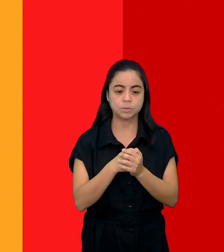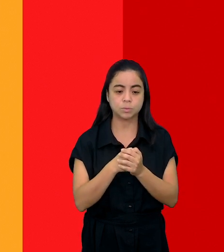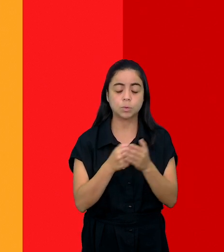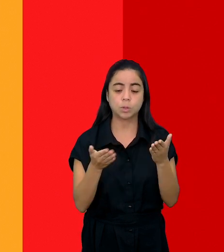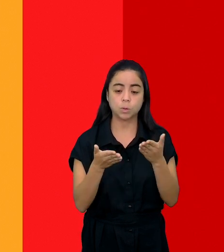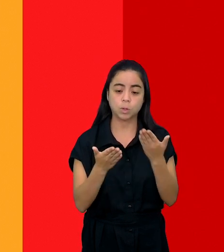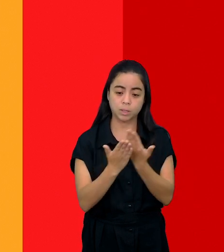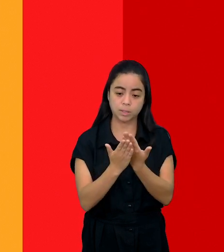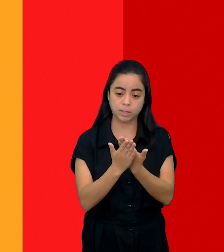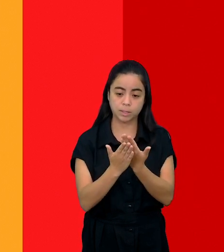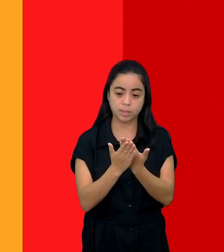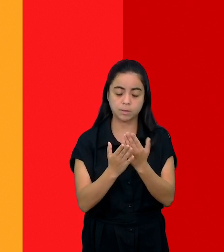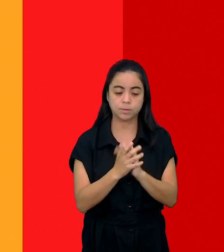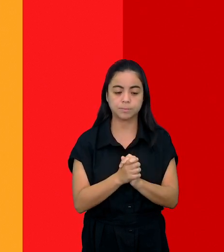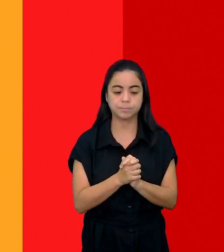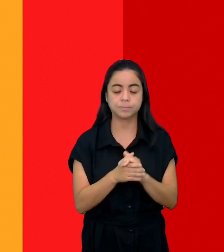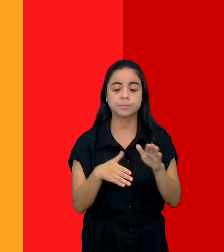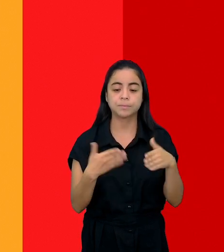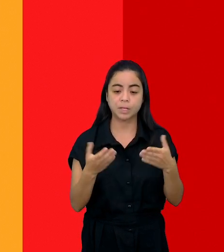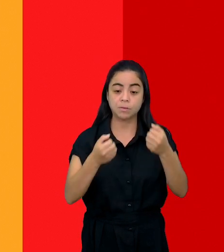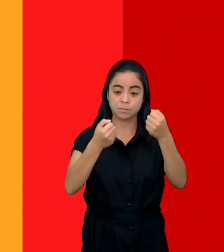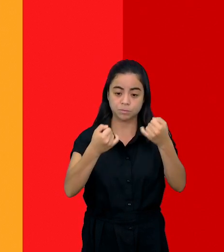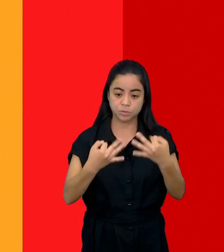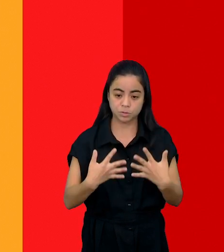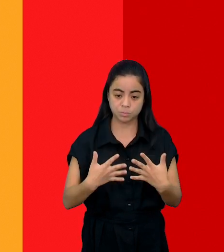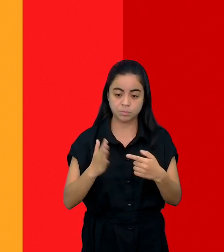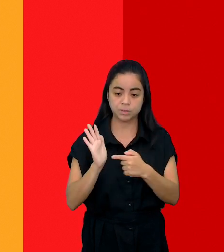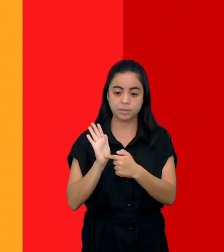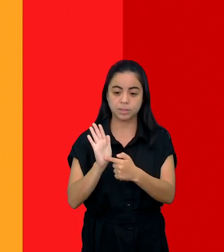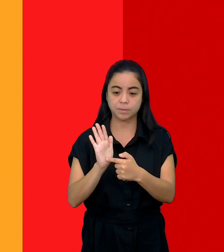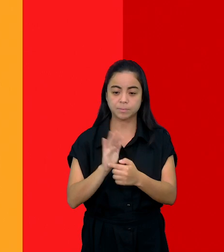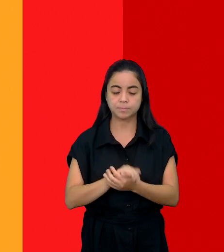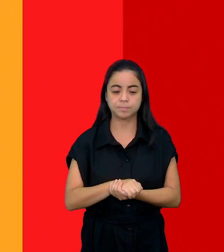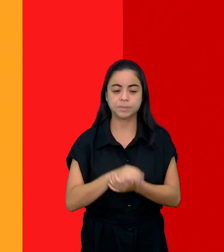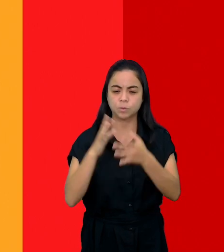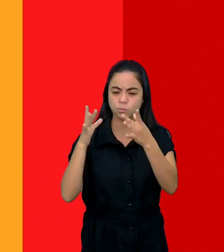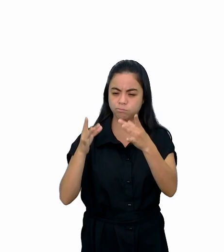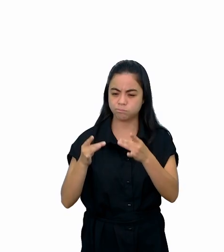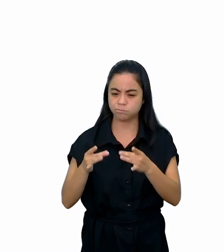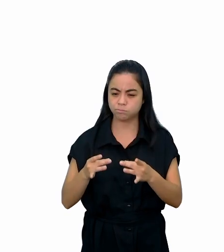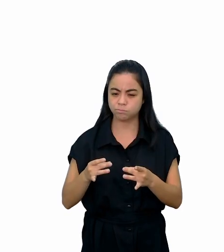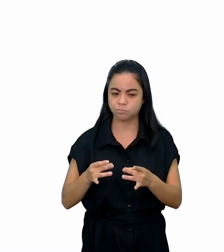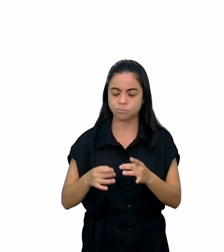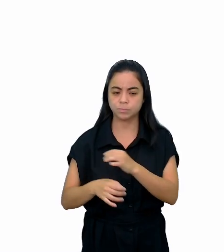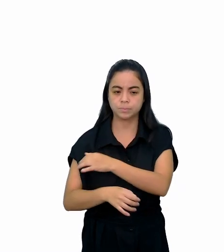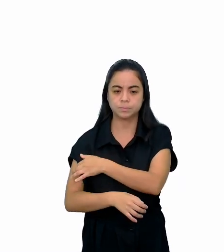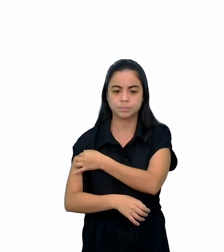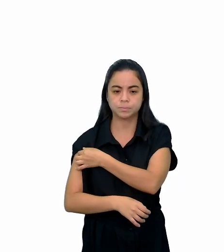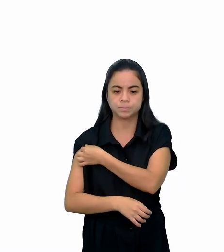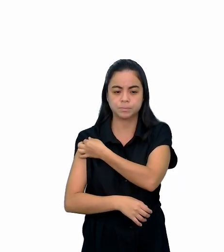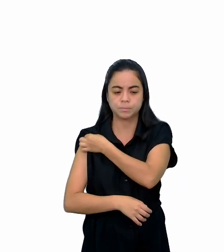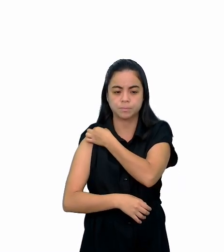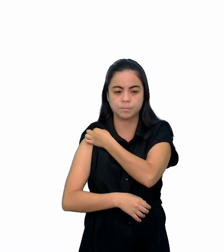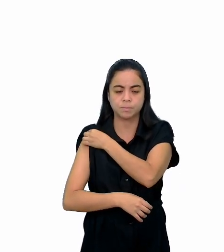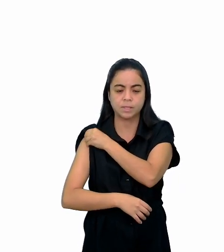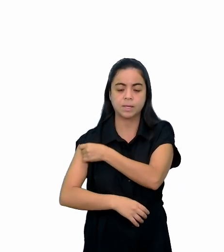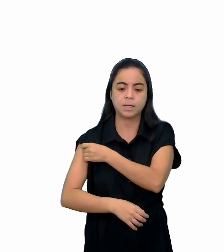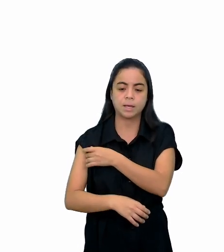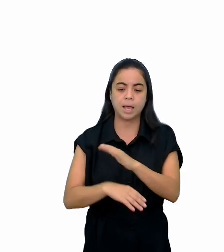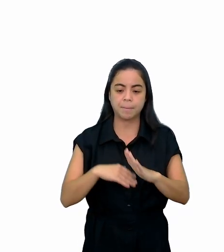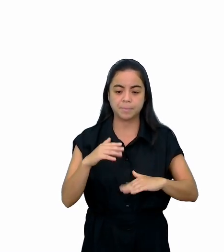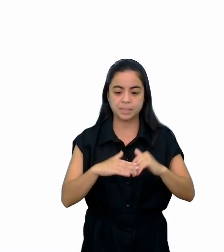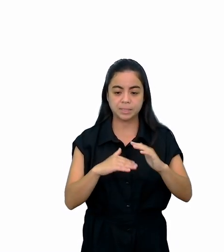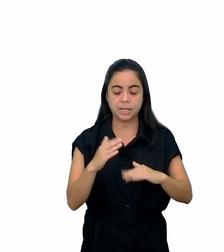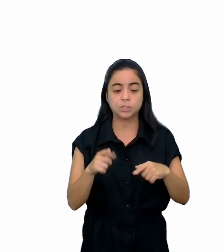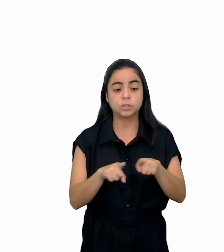essa aula. Então, vamos explorar de modo minucioso na sequência a habilidade e